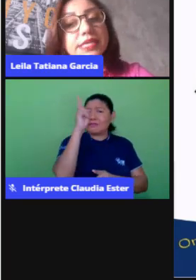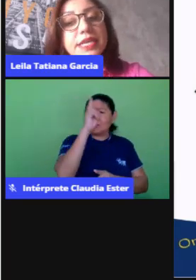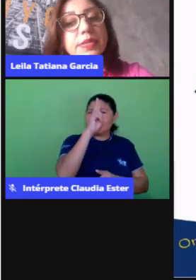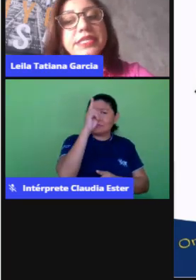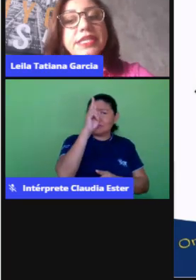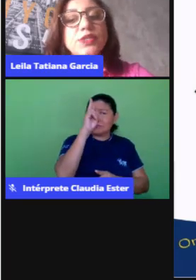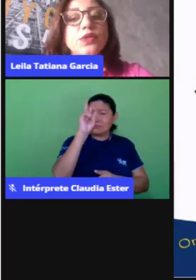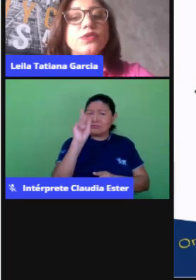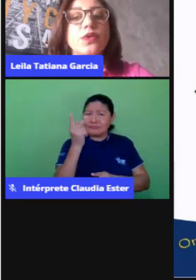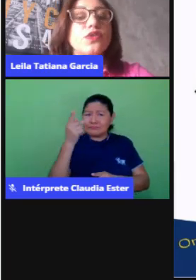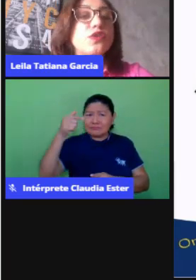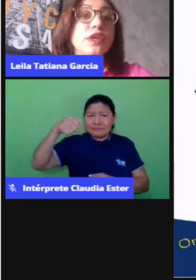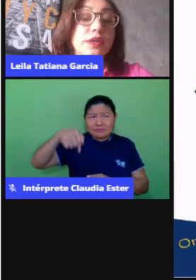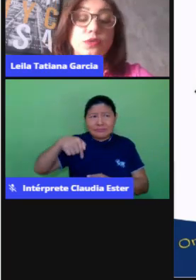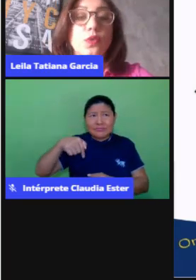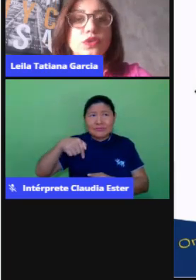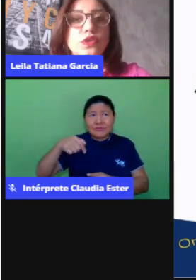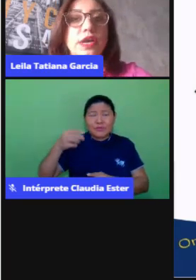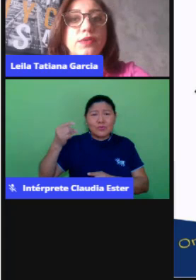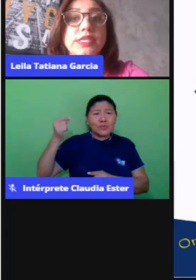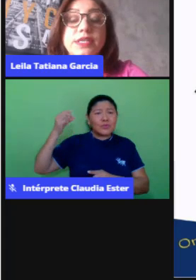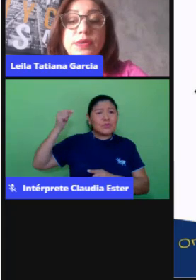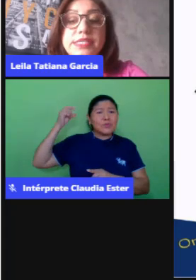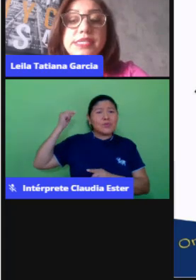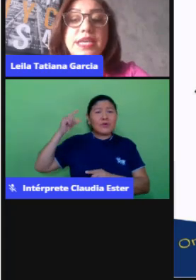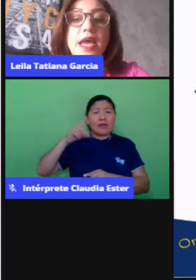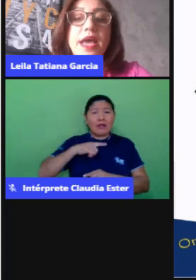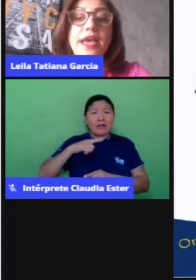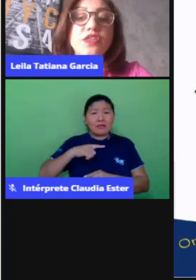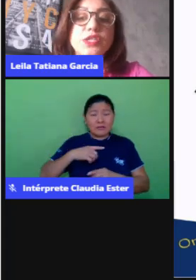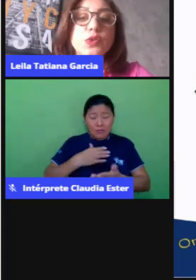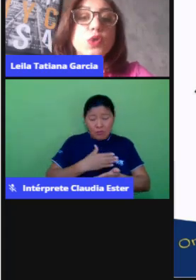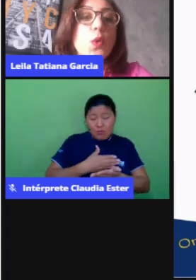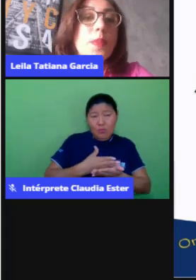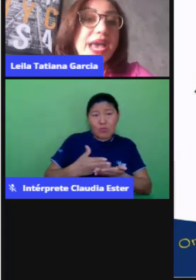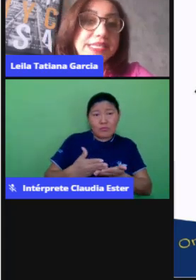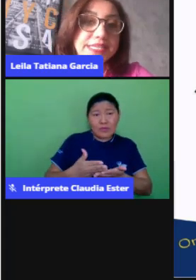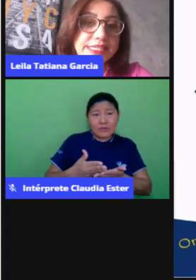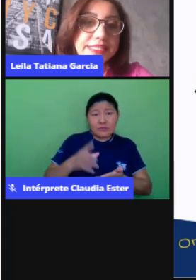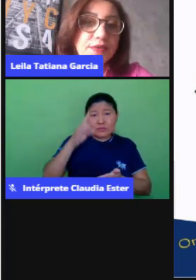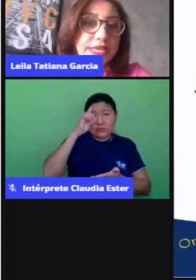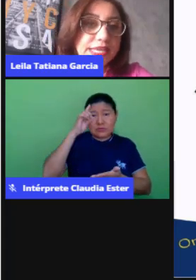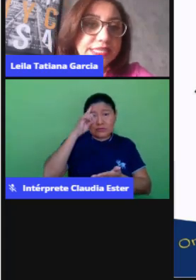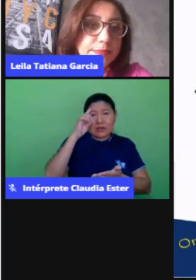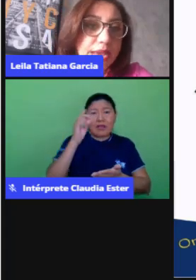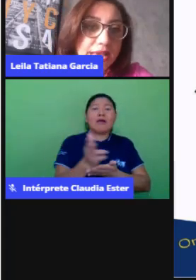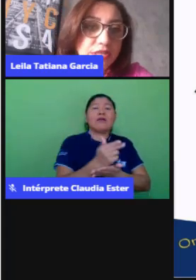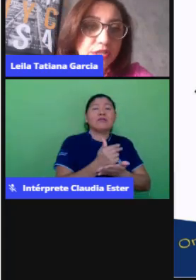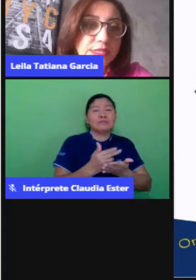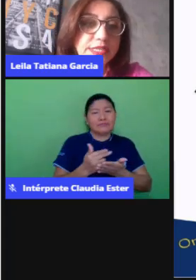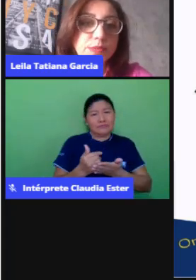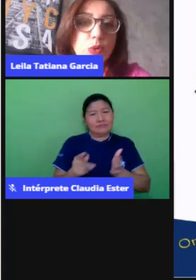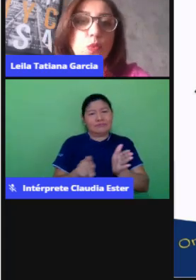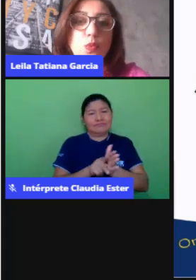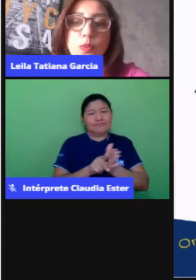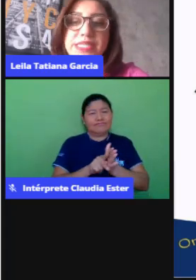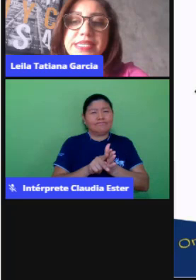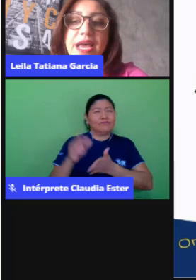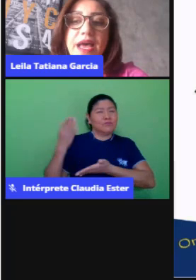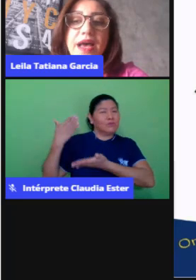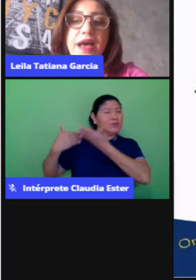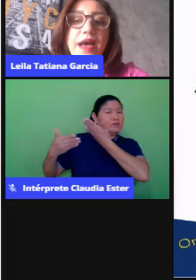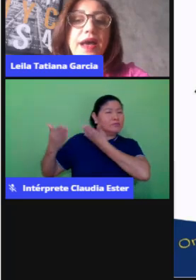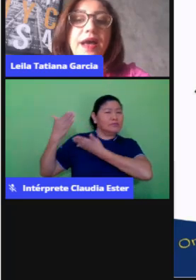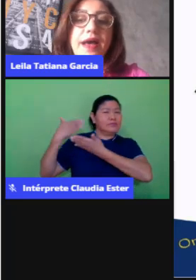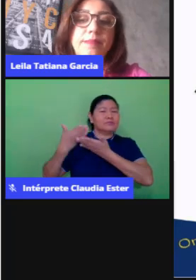nessas primeiras representações do cotidiano, que são esses registros rupestres. Então, aqui nessa imagem, nós temos